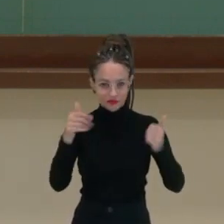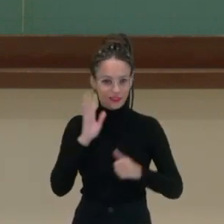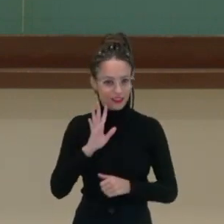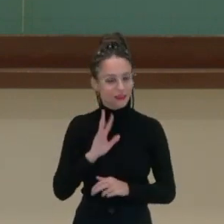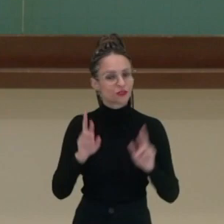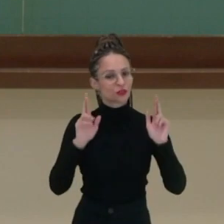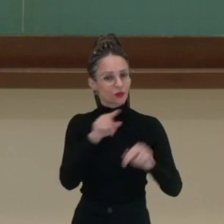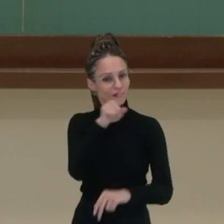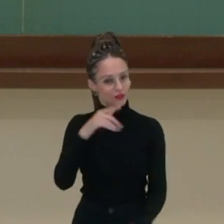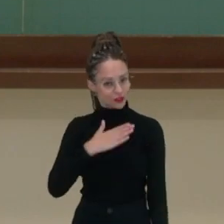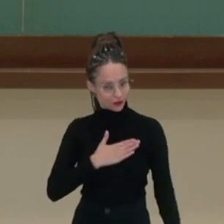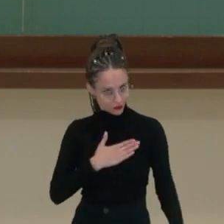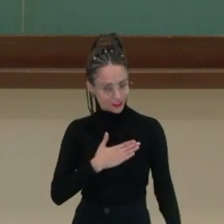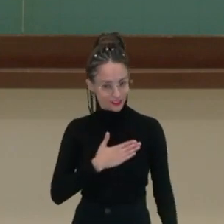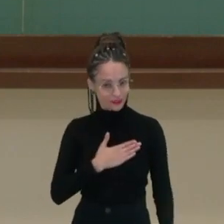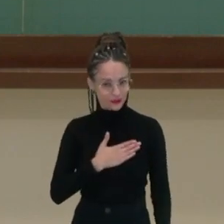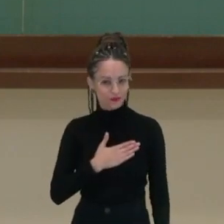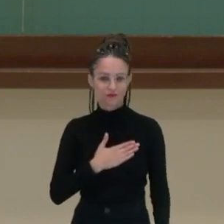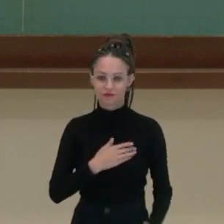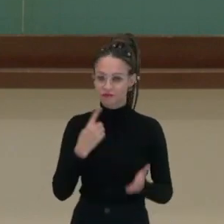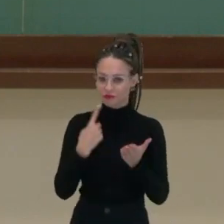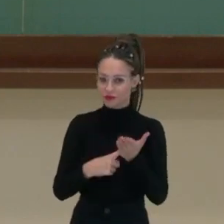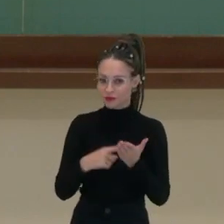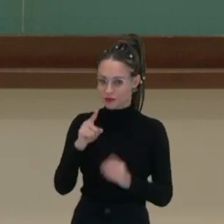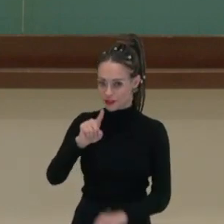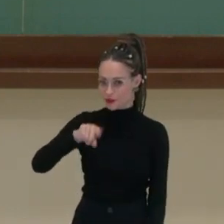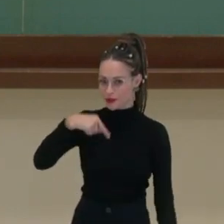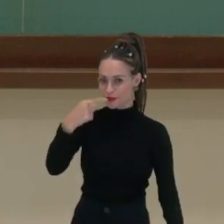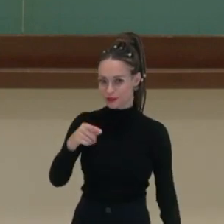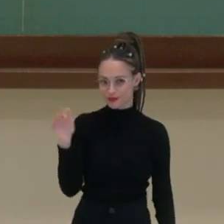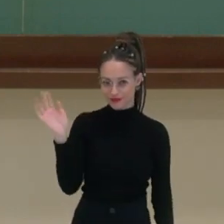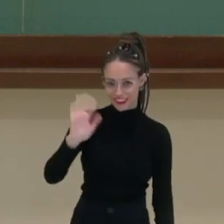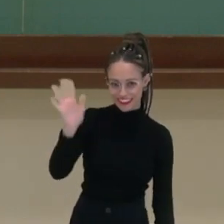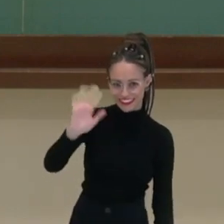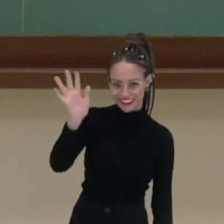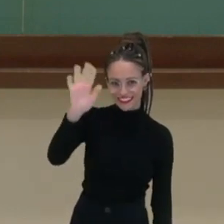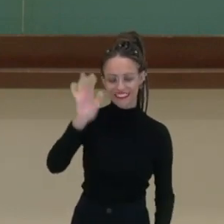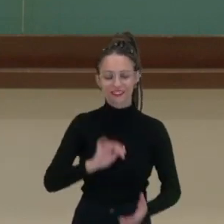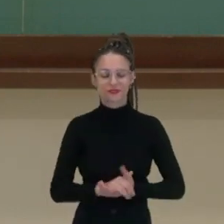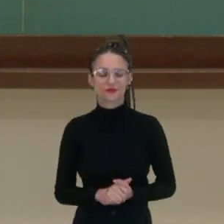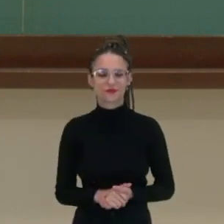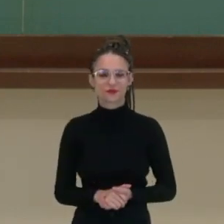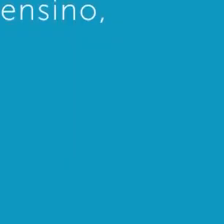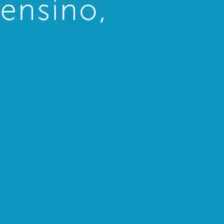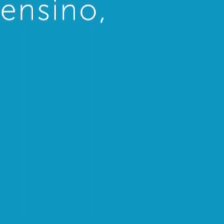eu espero que você tenha gostado dessa aula e conto com você para a próxima. Tchau, galerinha!